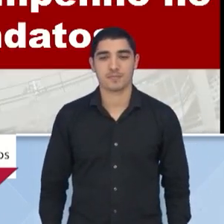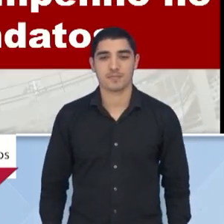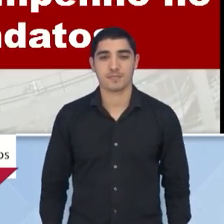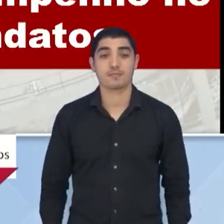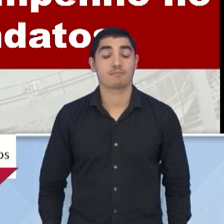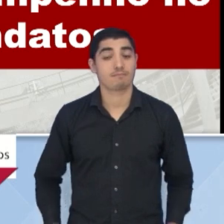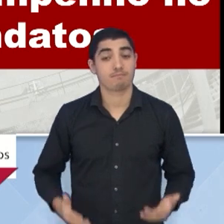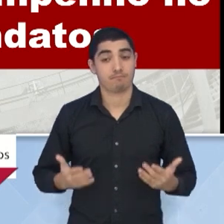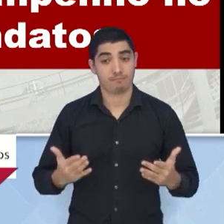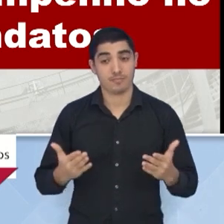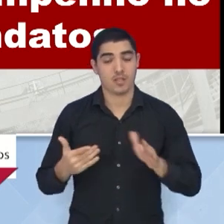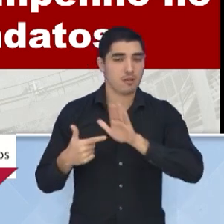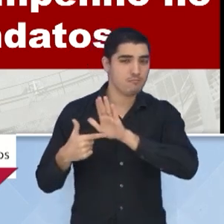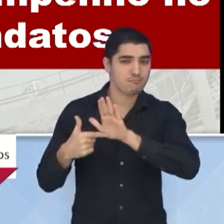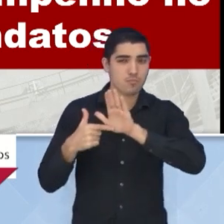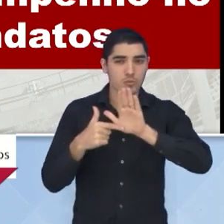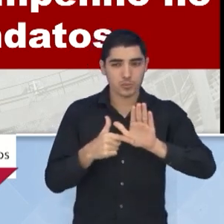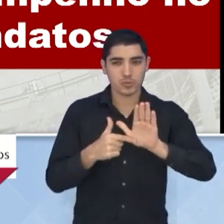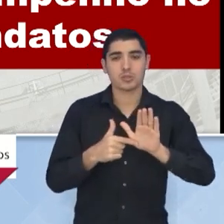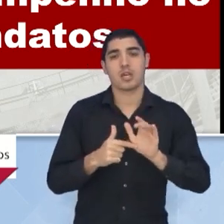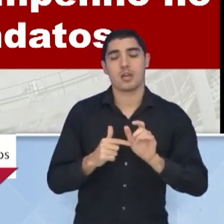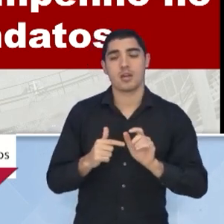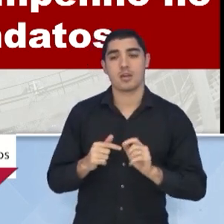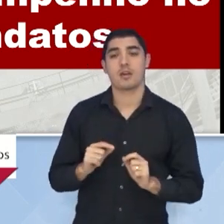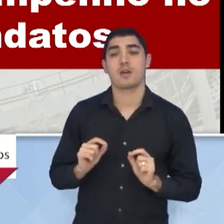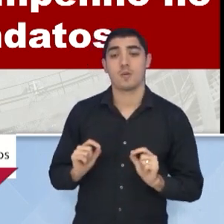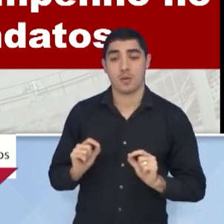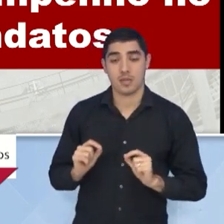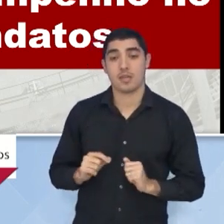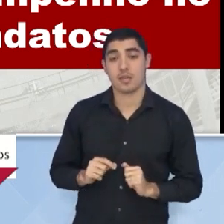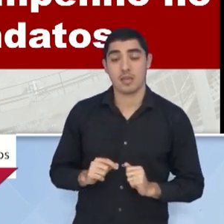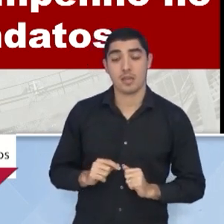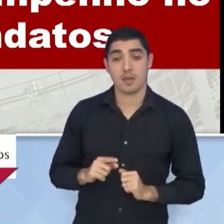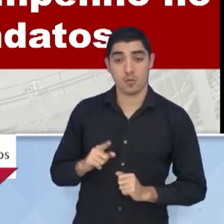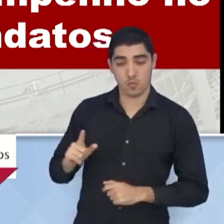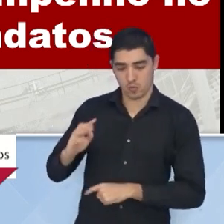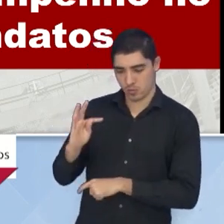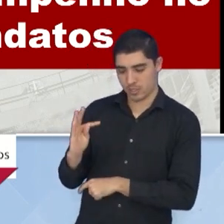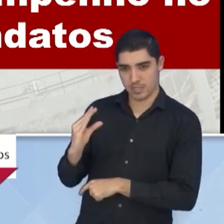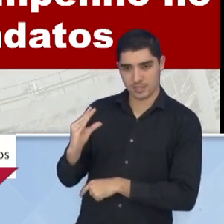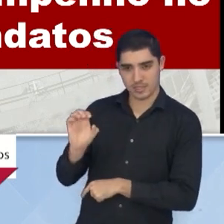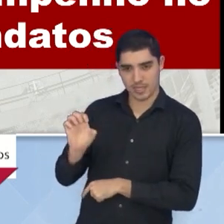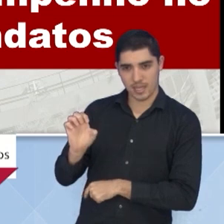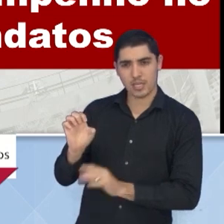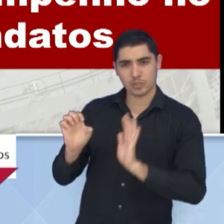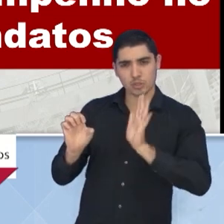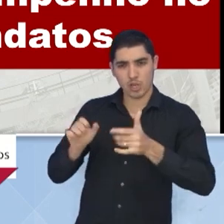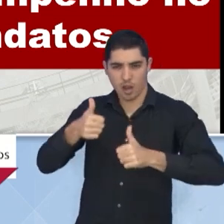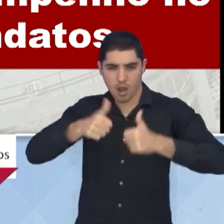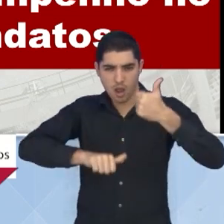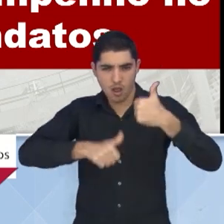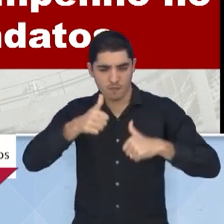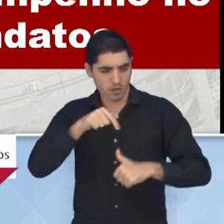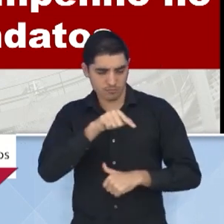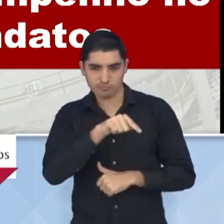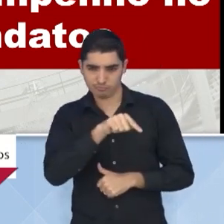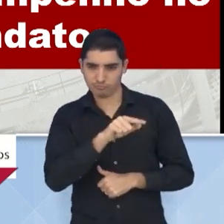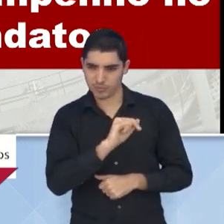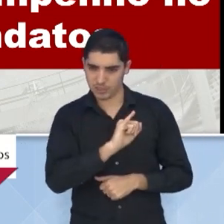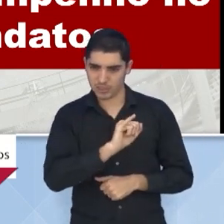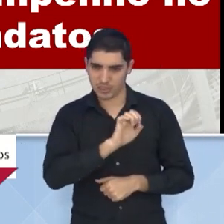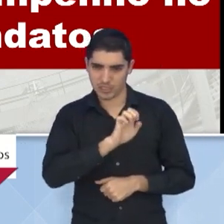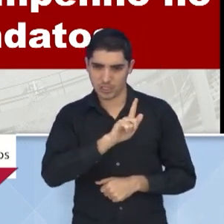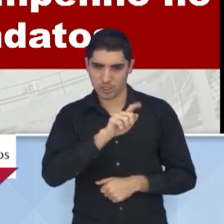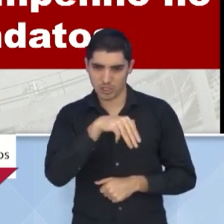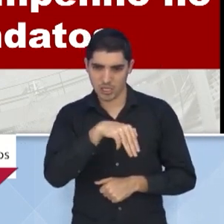Bem eu trouxe aqui alguns casos que o o tribunal tem avaliado o iegm nas contas